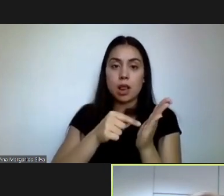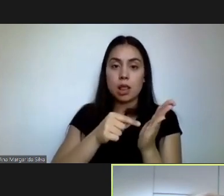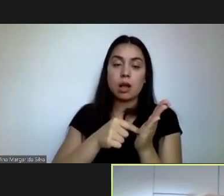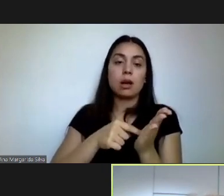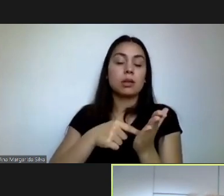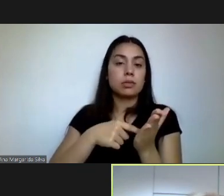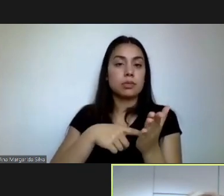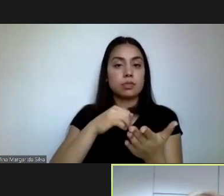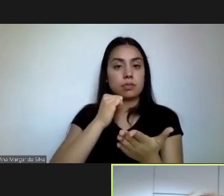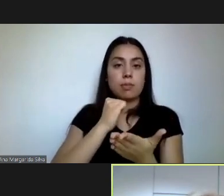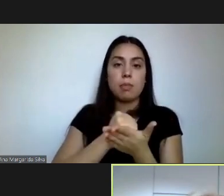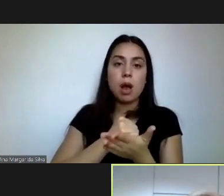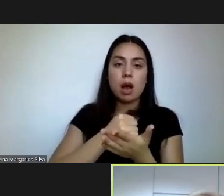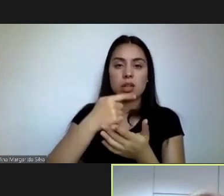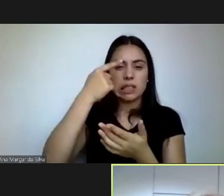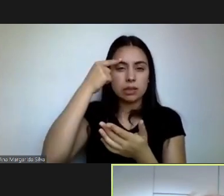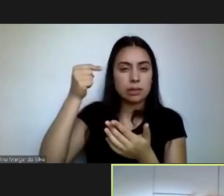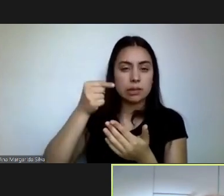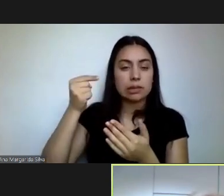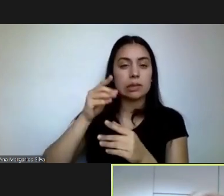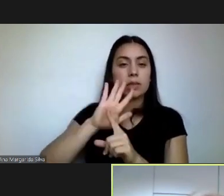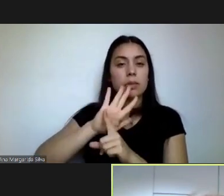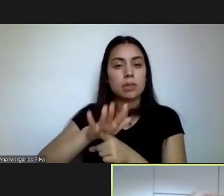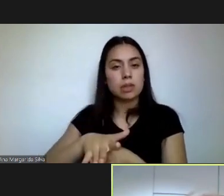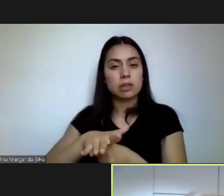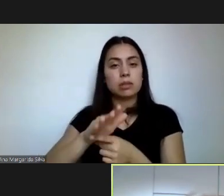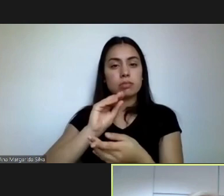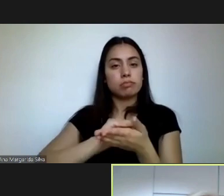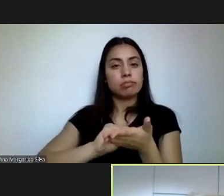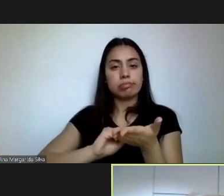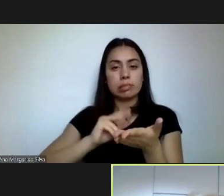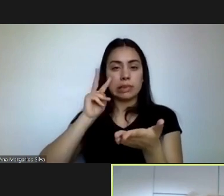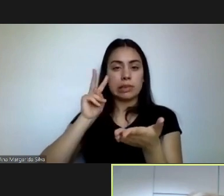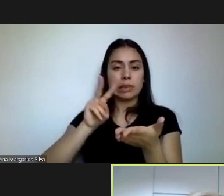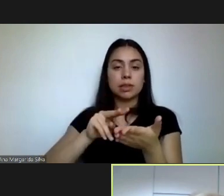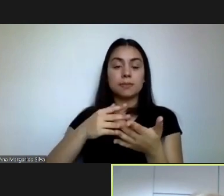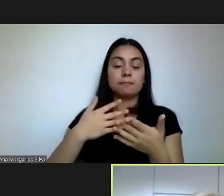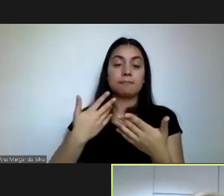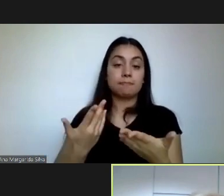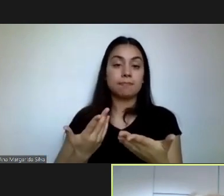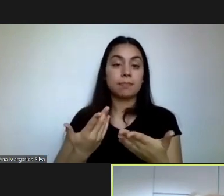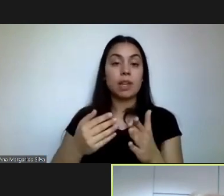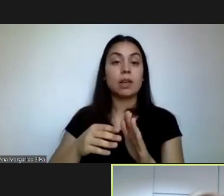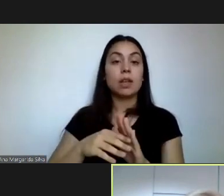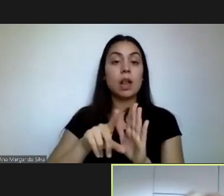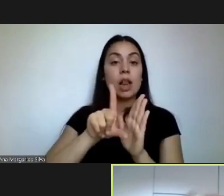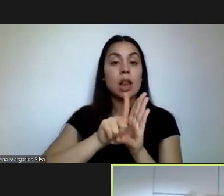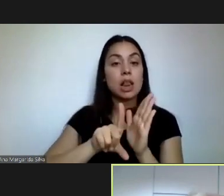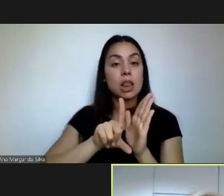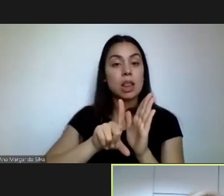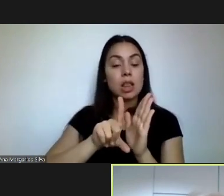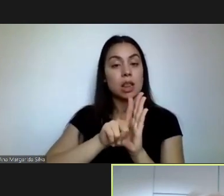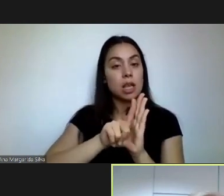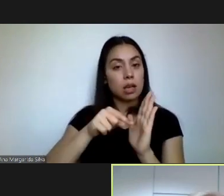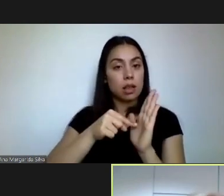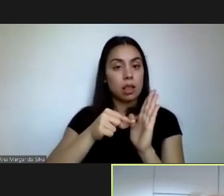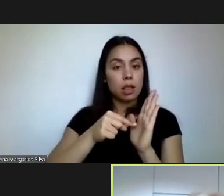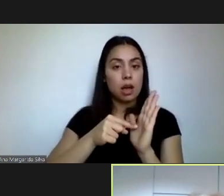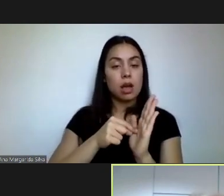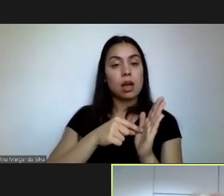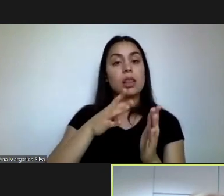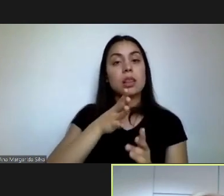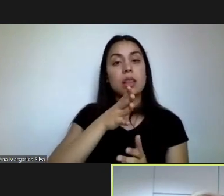de haver uma lei que tem critérios, e um dos critérios é a questão do racismo, da discriminação, não